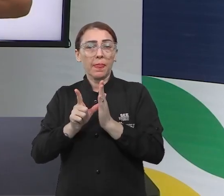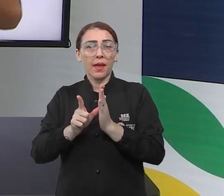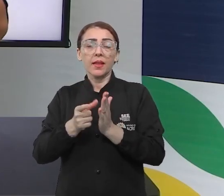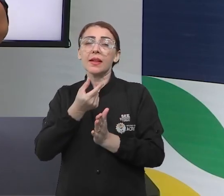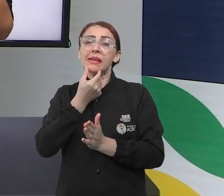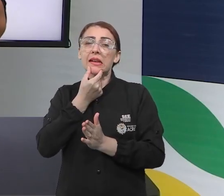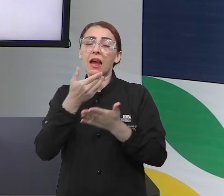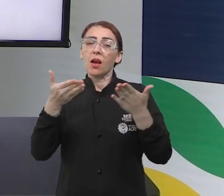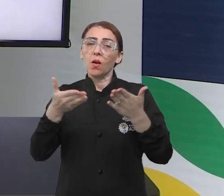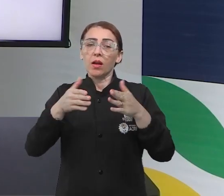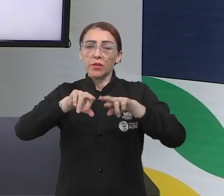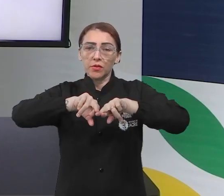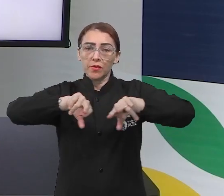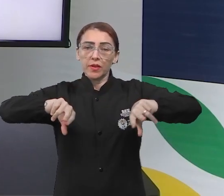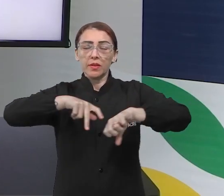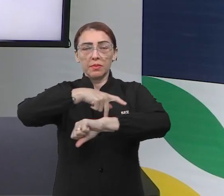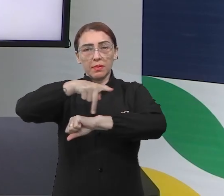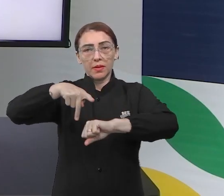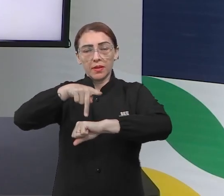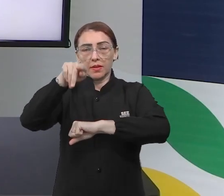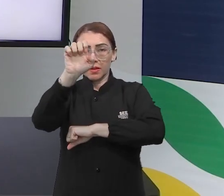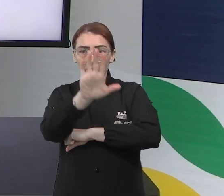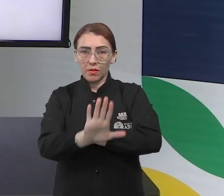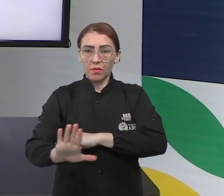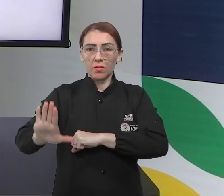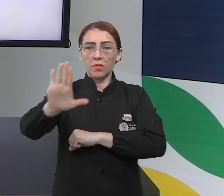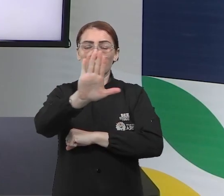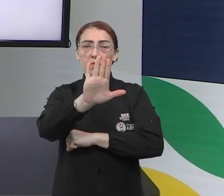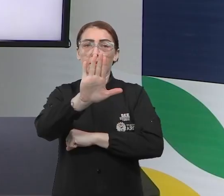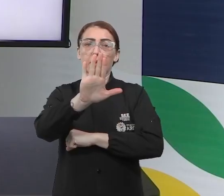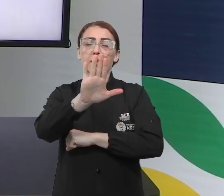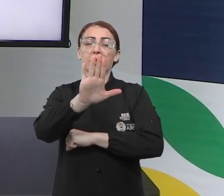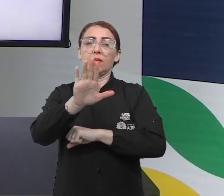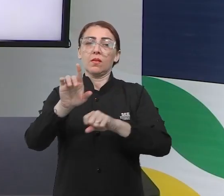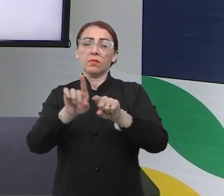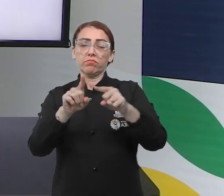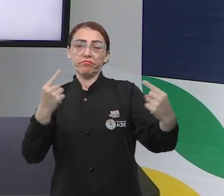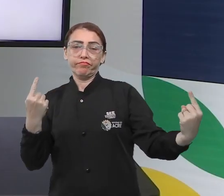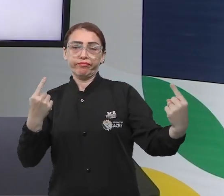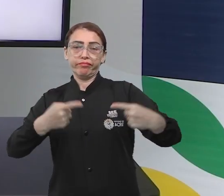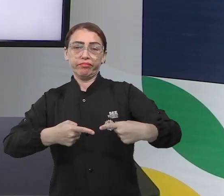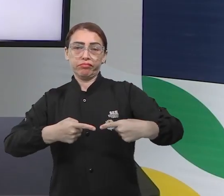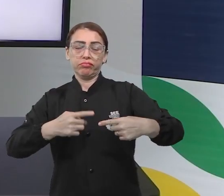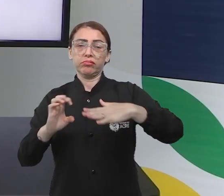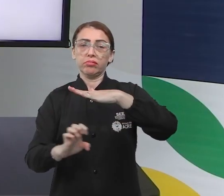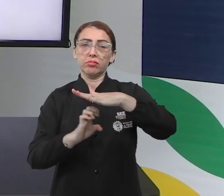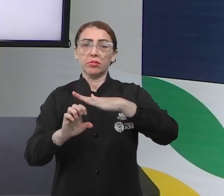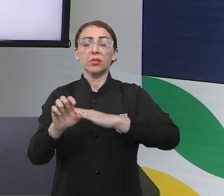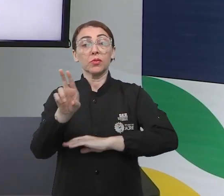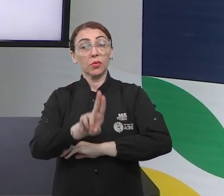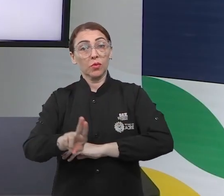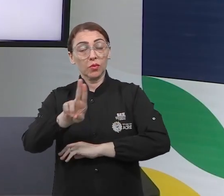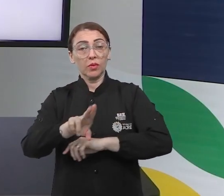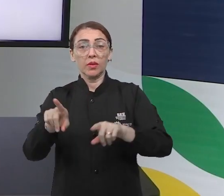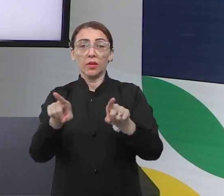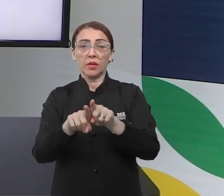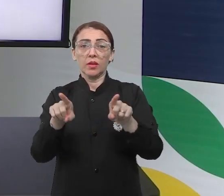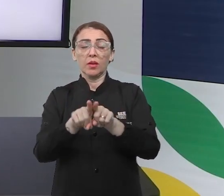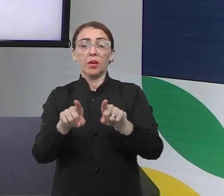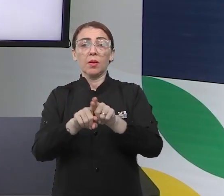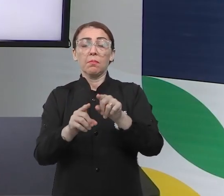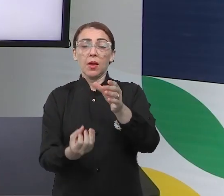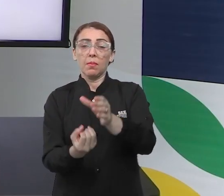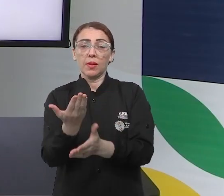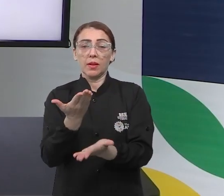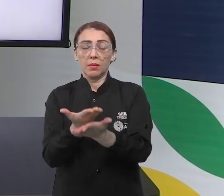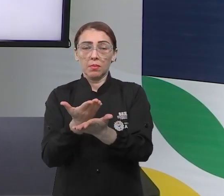Inglaterra, agora são diversos países na Europa e eles então vão disputar mercado consumidor e fontes de